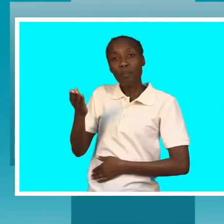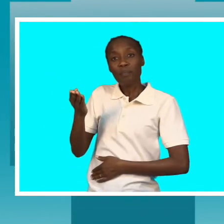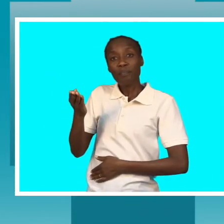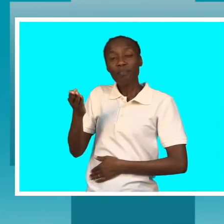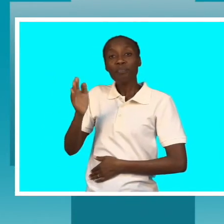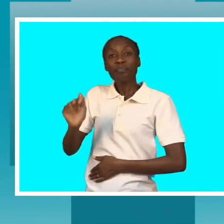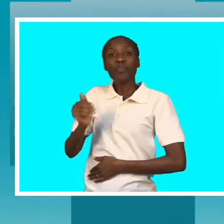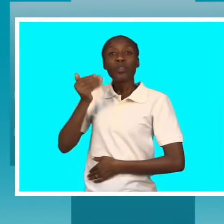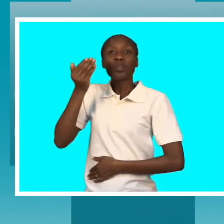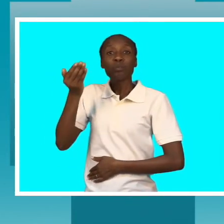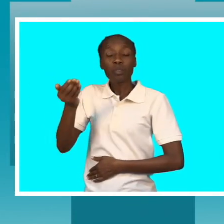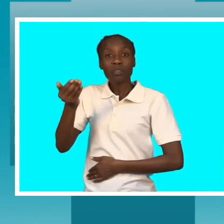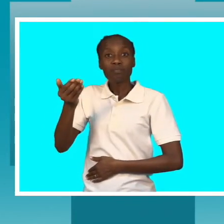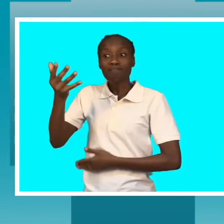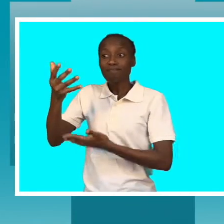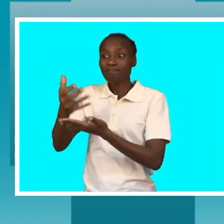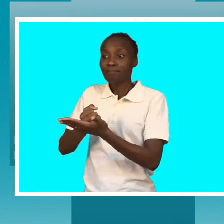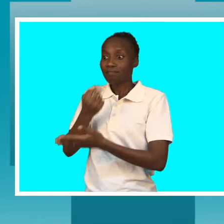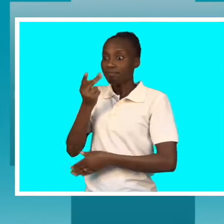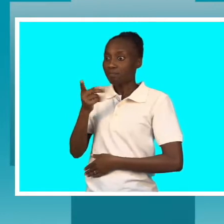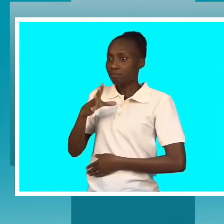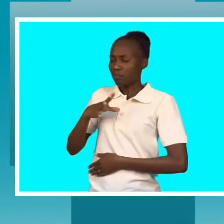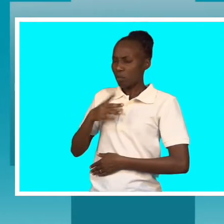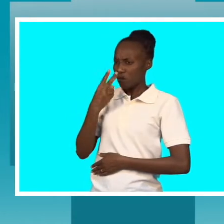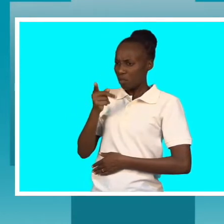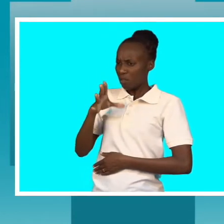ligávamos muito. Disseram que venham a ver essa pessoa.